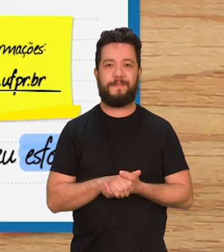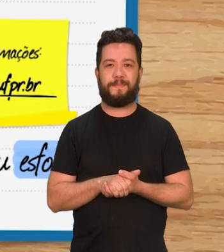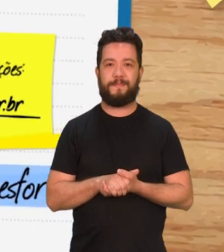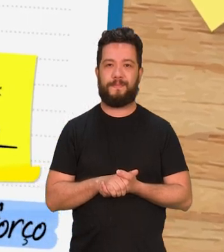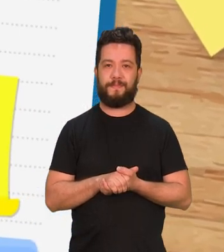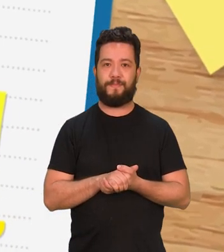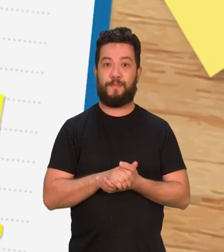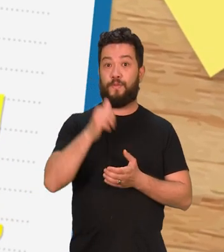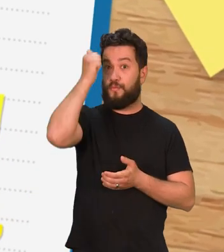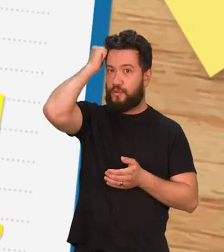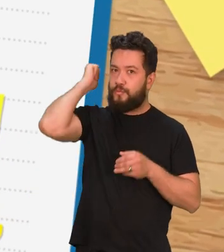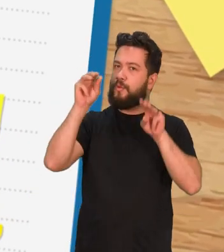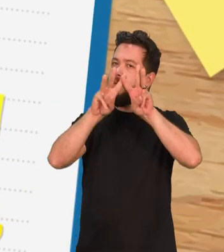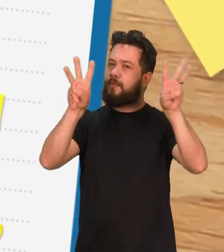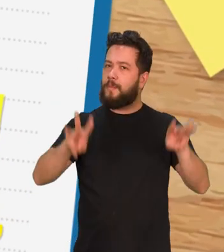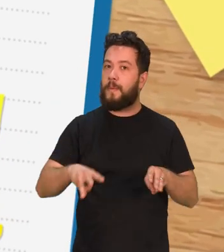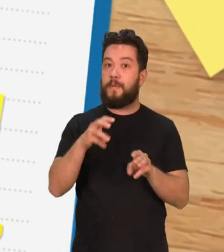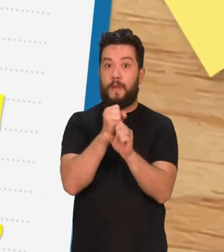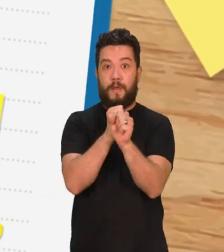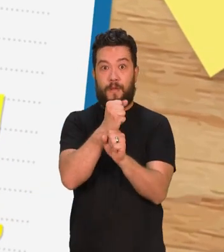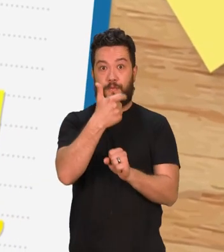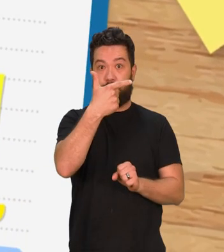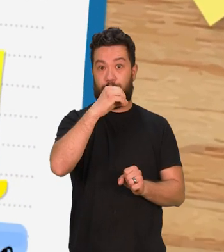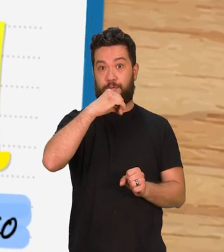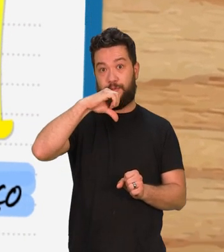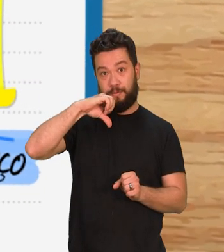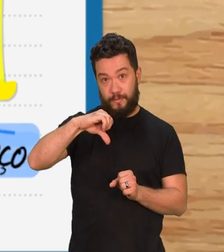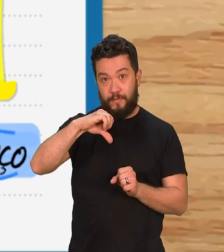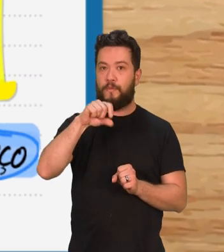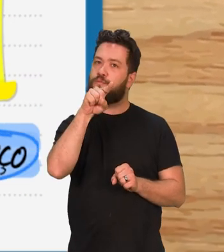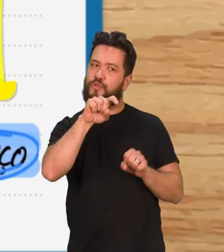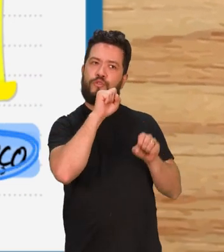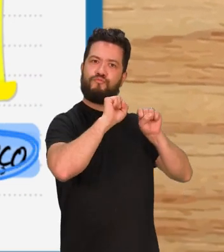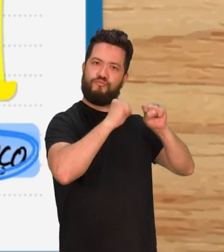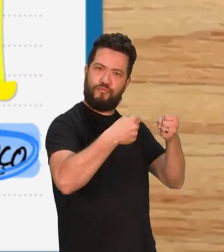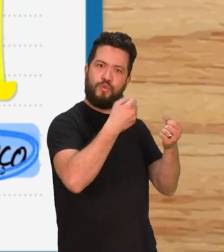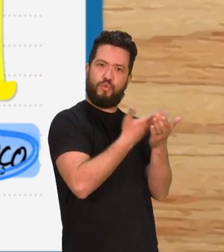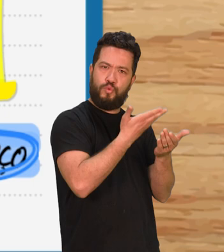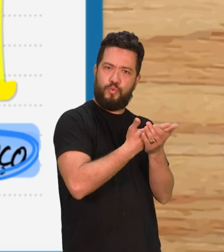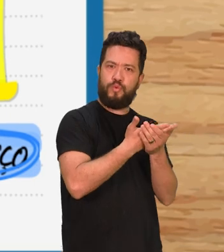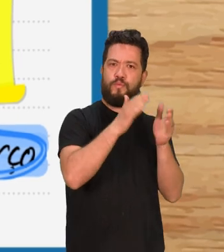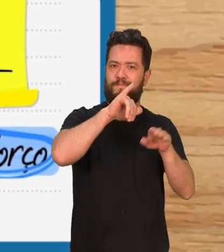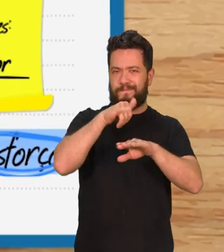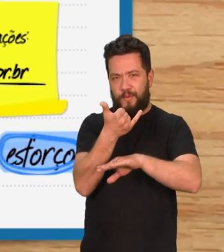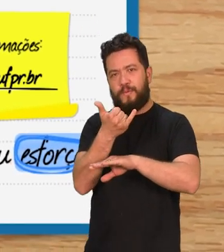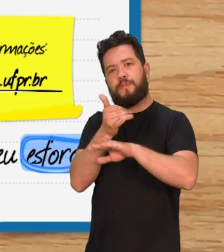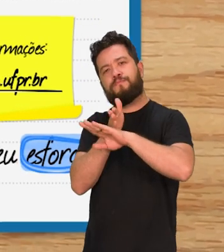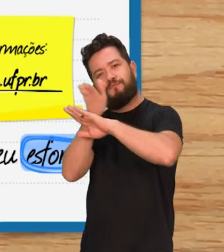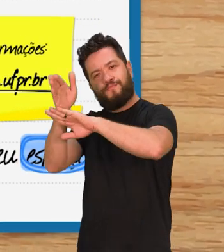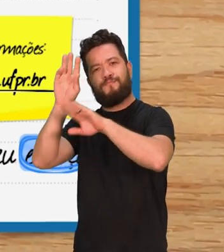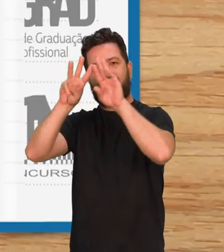.br Vestibular a UFPR 2018-2019. Faça valer seu esforço!